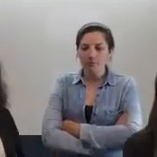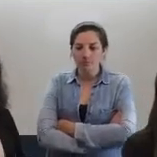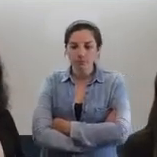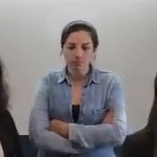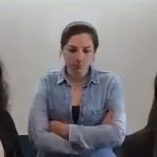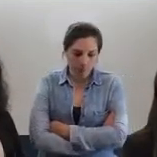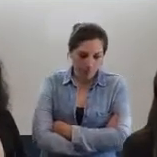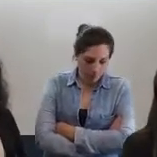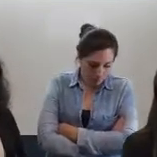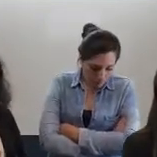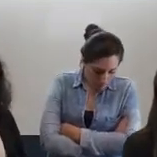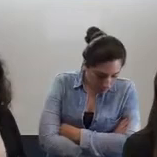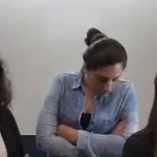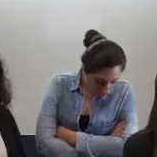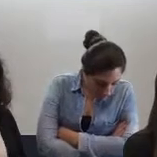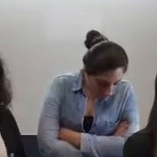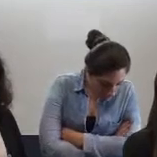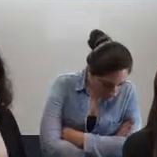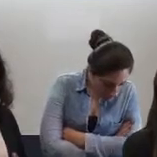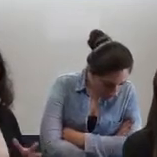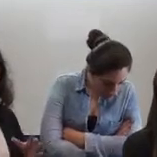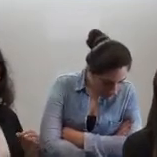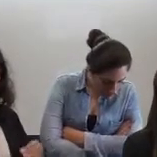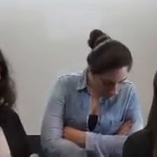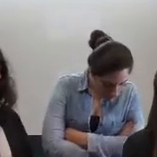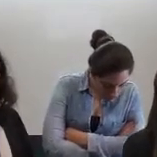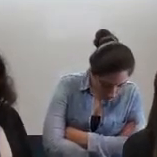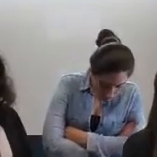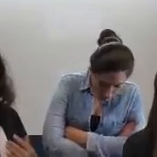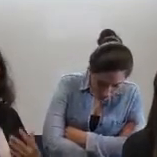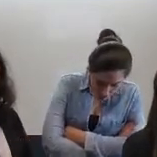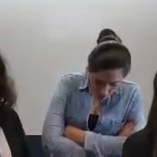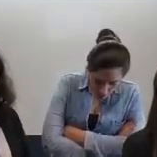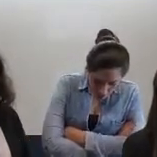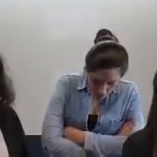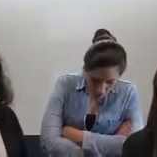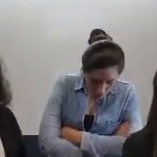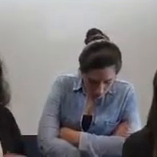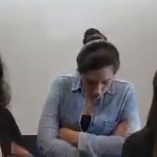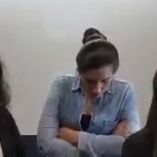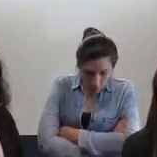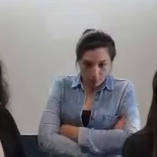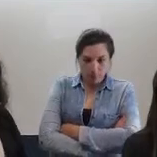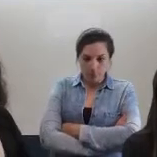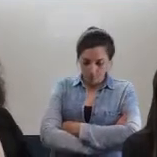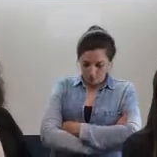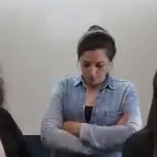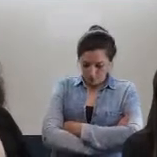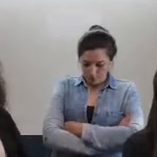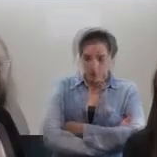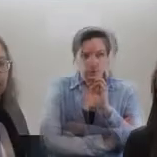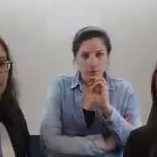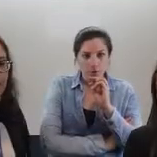achem alguma coisa, mas mais sucinto que vocês encontrem aqui nas bases de dados e nas bibliotecas